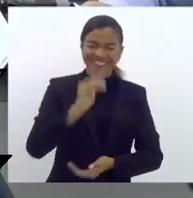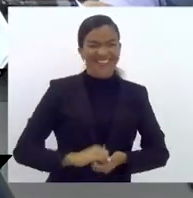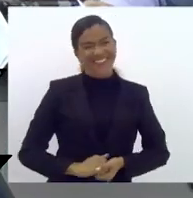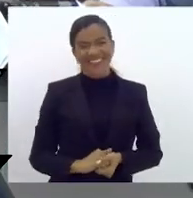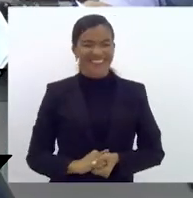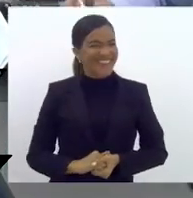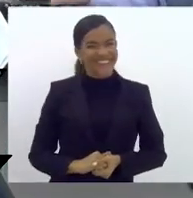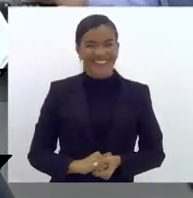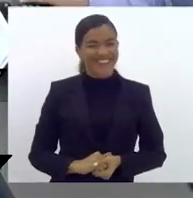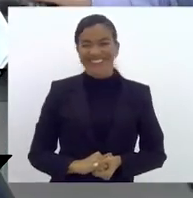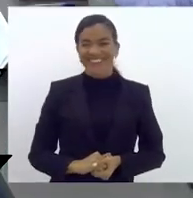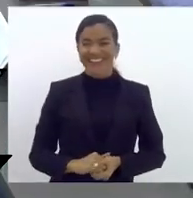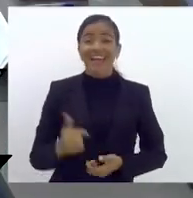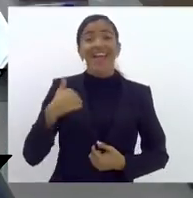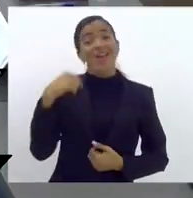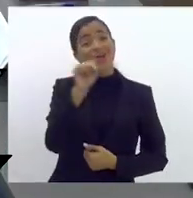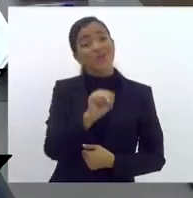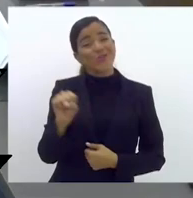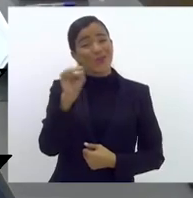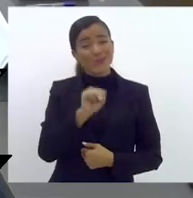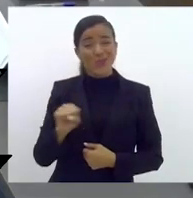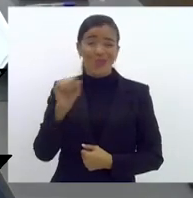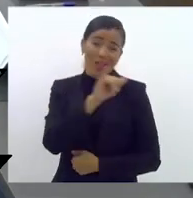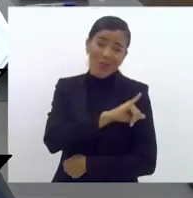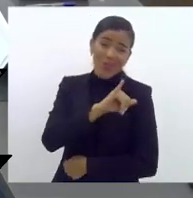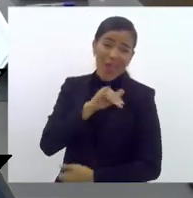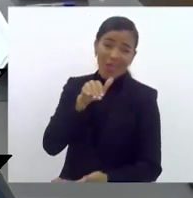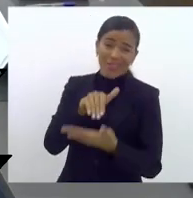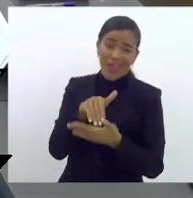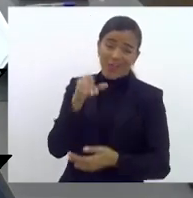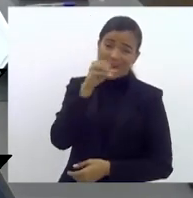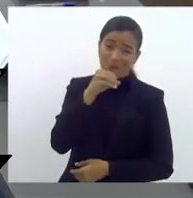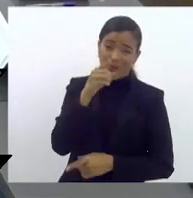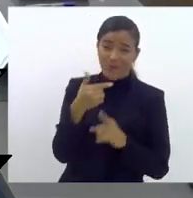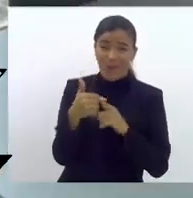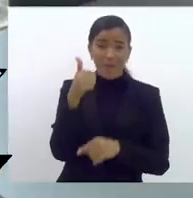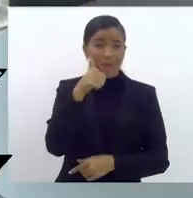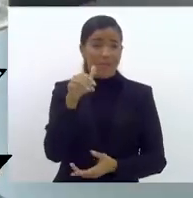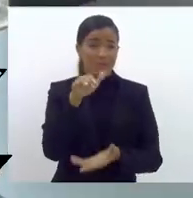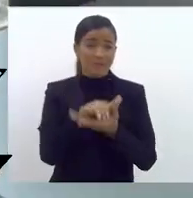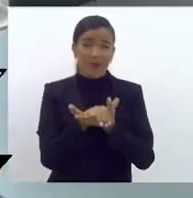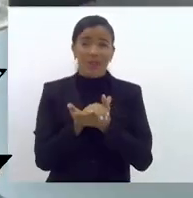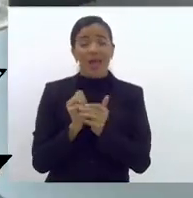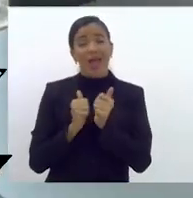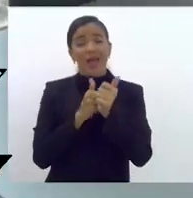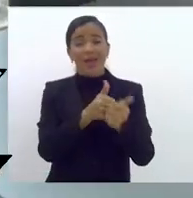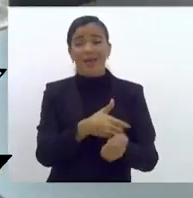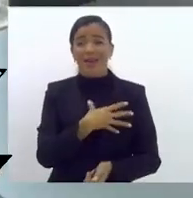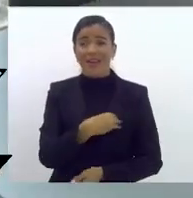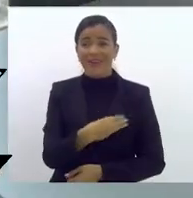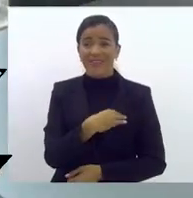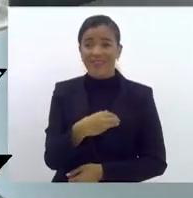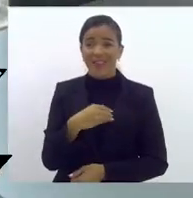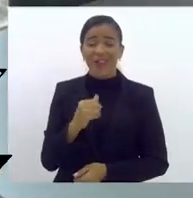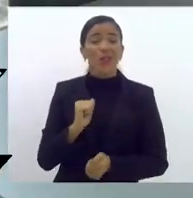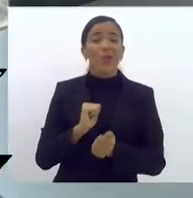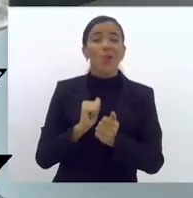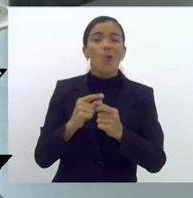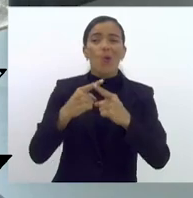eu que estou solteiro no Rio de Janeiro até domingo que minha esposa tá acompanhando a minha filha na segunda-feira